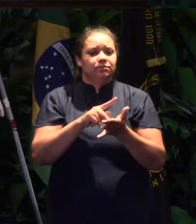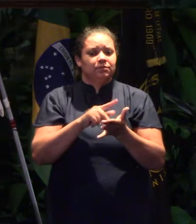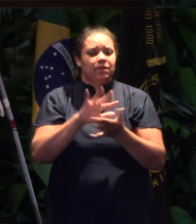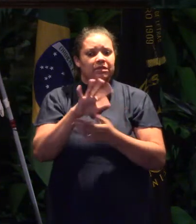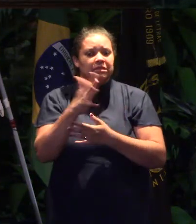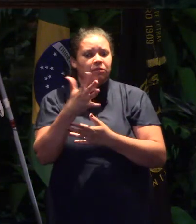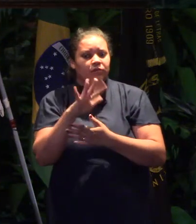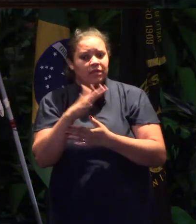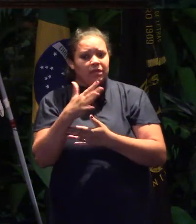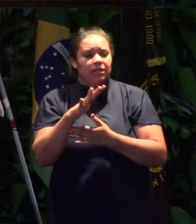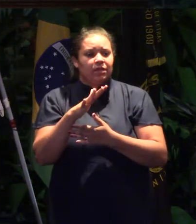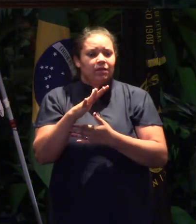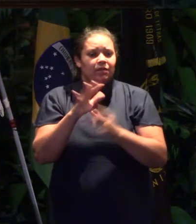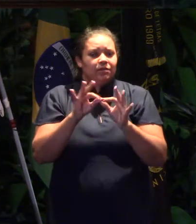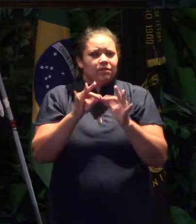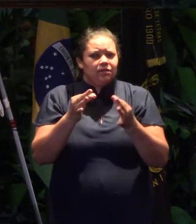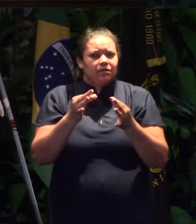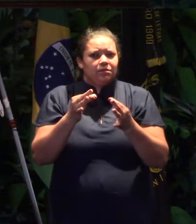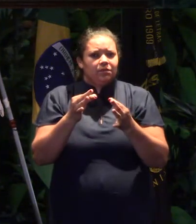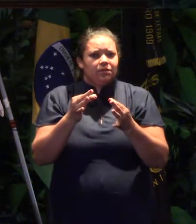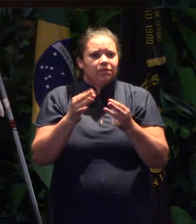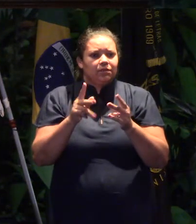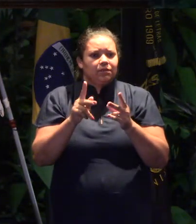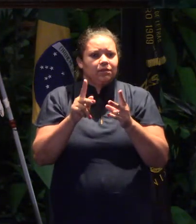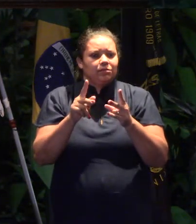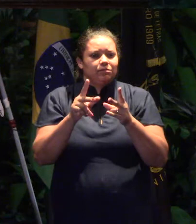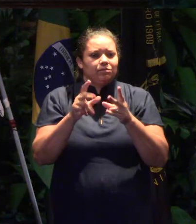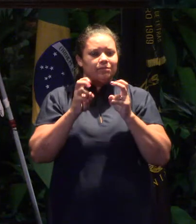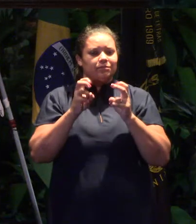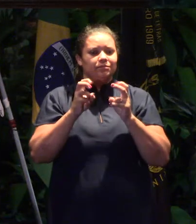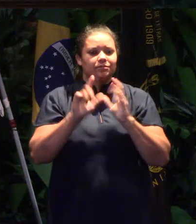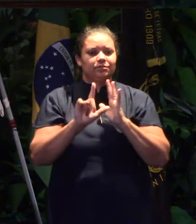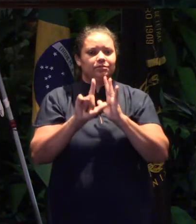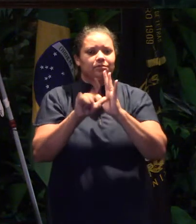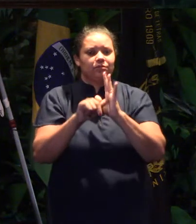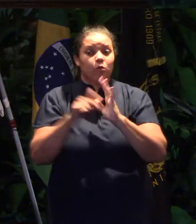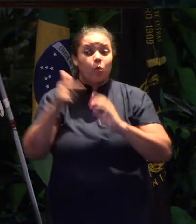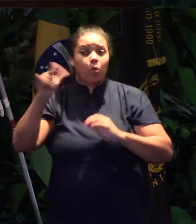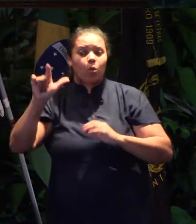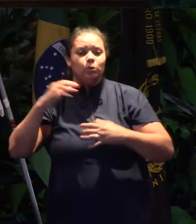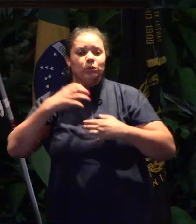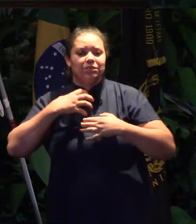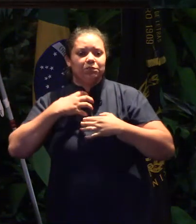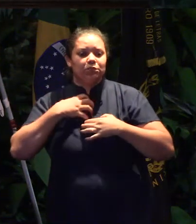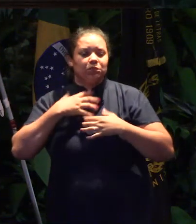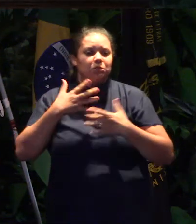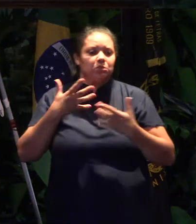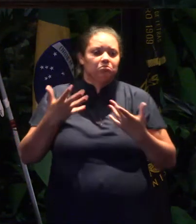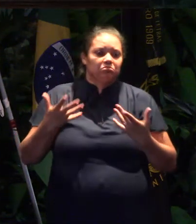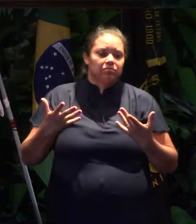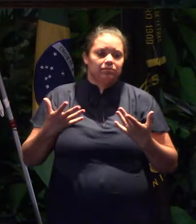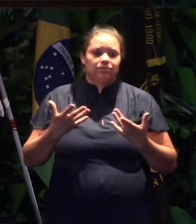o fato de que ela já tem captado aquela tal situação que ela está antecipando por meio de um outro sentido, né? Um outro